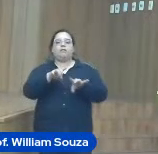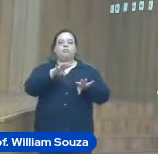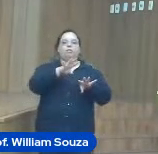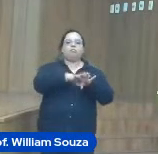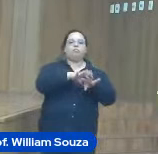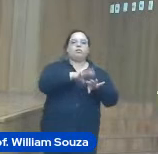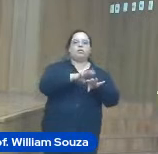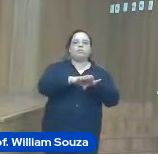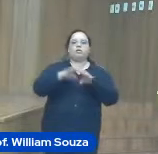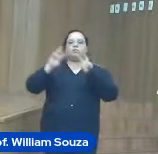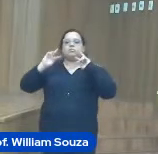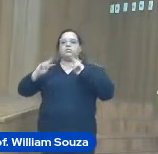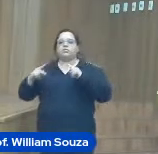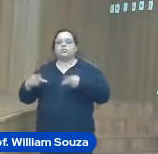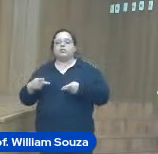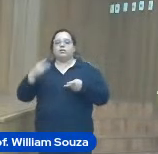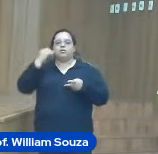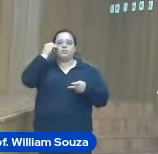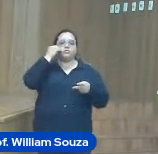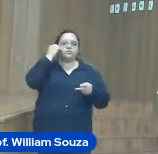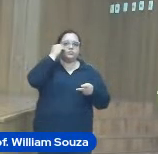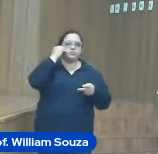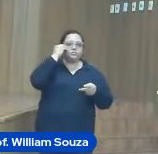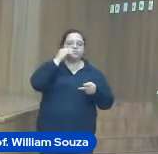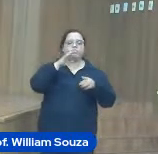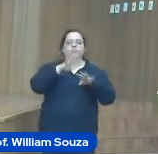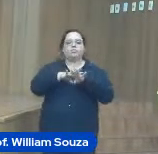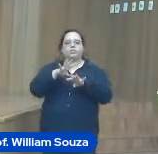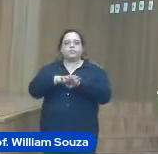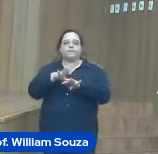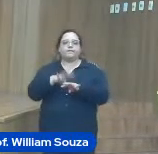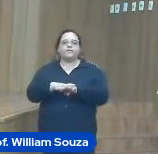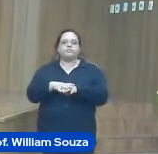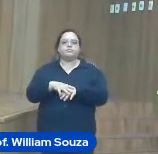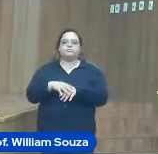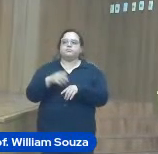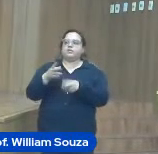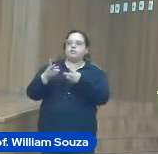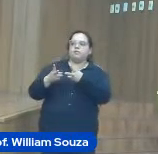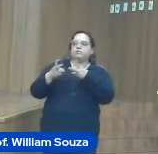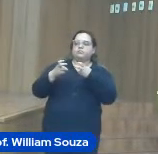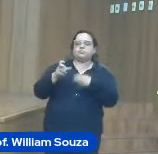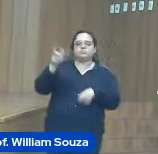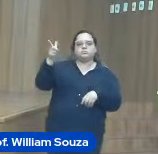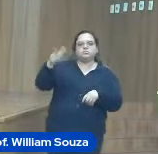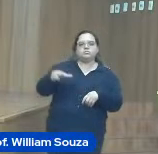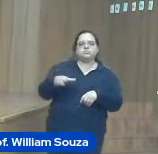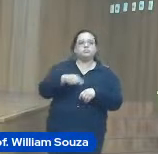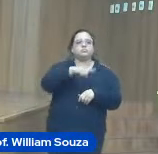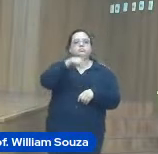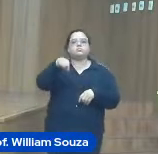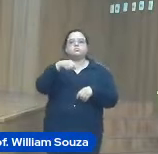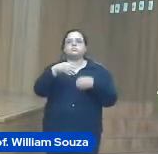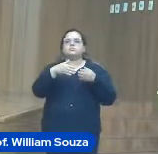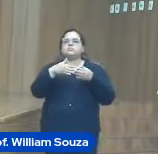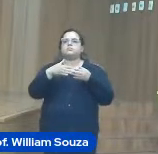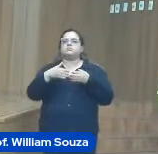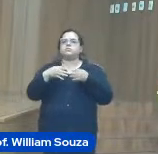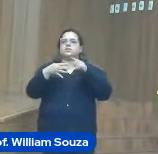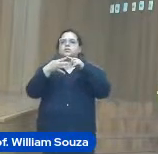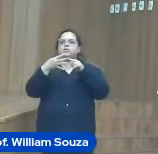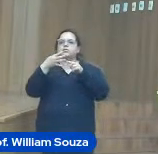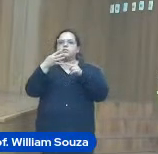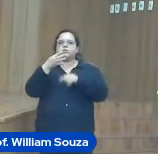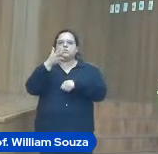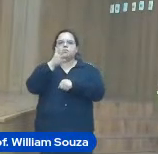as experiências matemáticas, essa coisa do outro. Então eu queria convidar vocês, são 4 vídeos curtinhos, cada